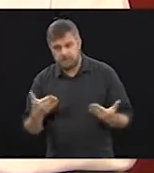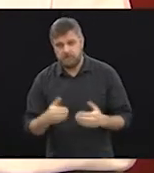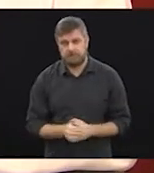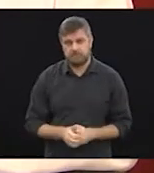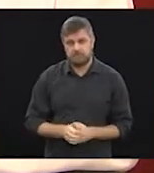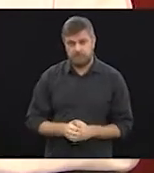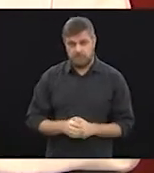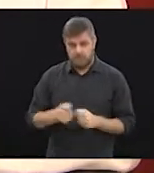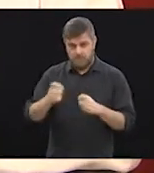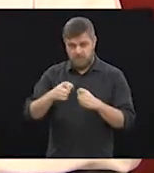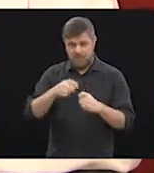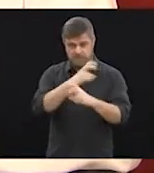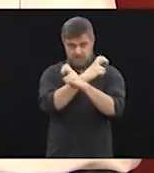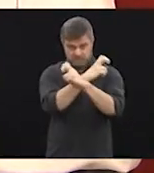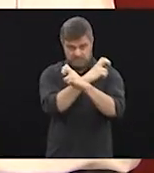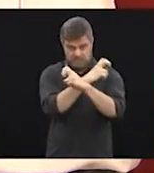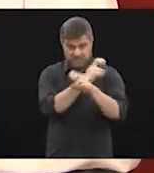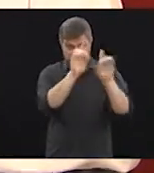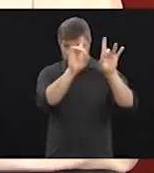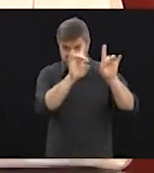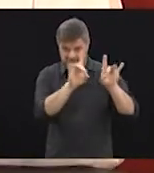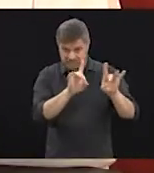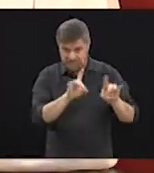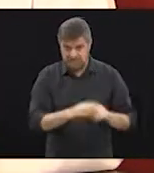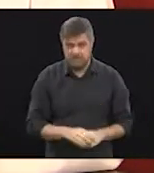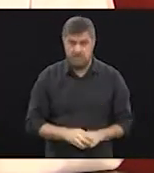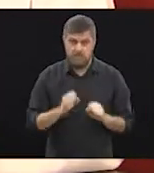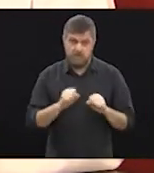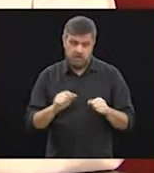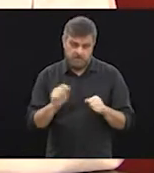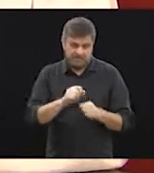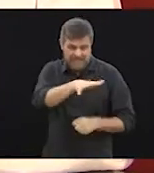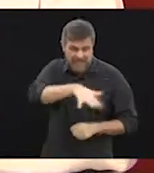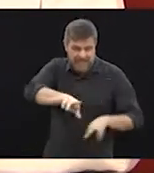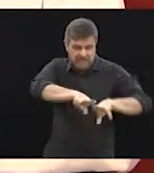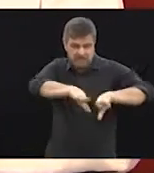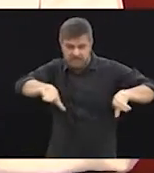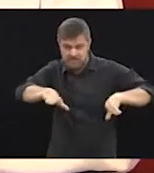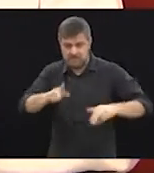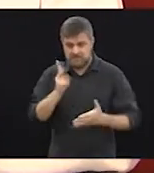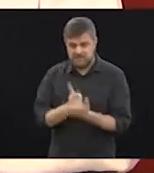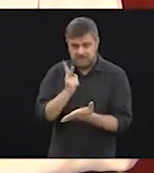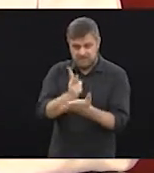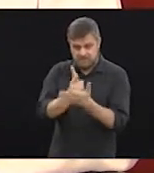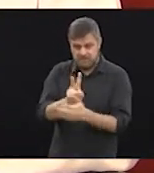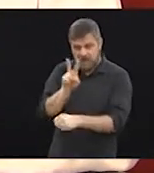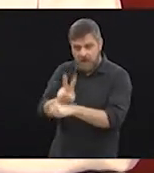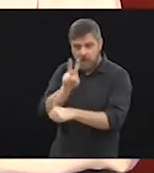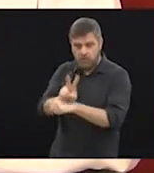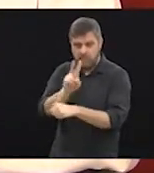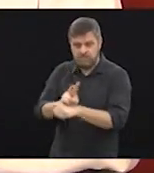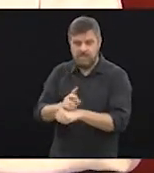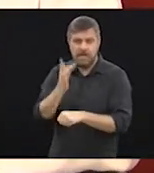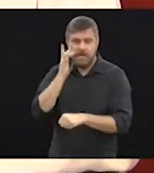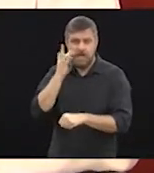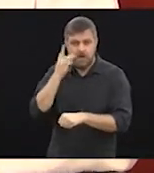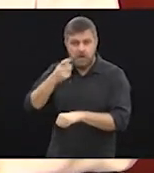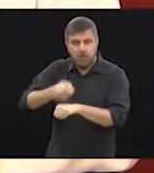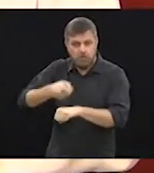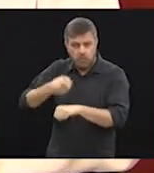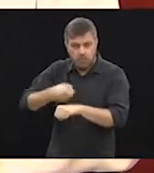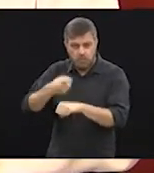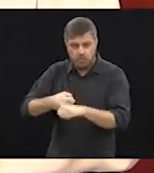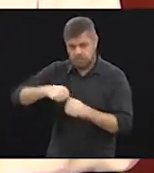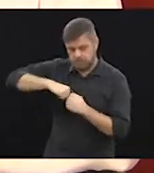o especialista em ortopedia, seja de qual área for, ele sempre vai tratar dessas doenças, que acometem